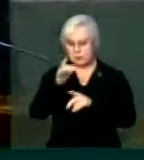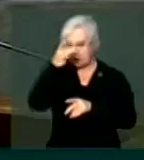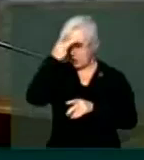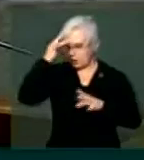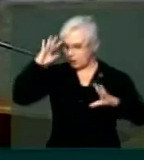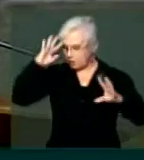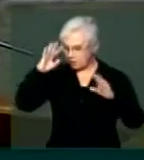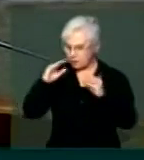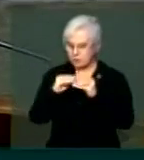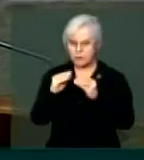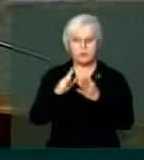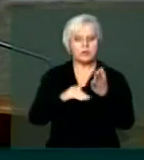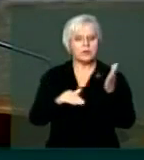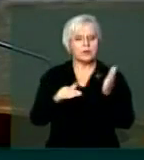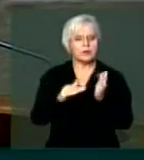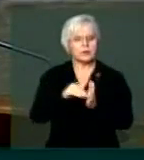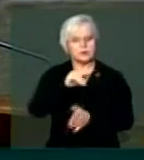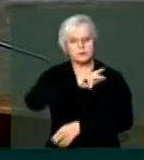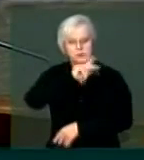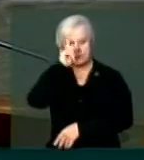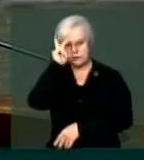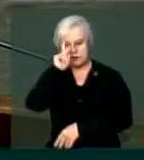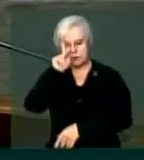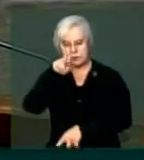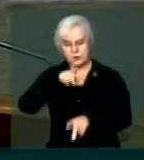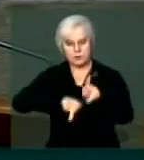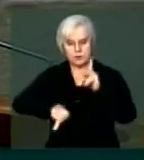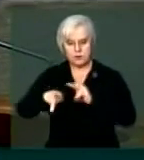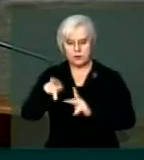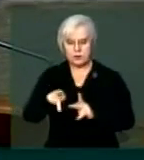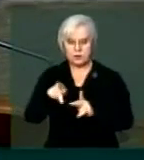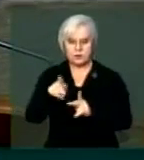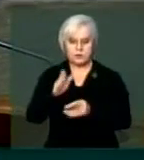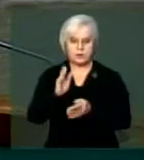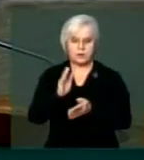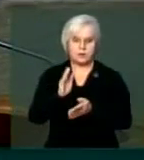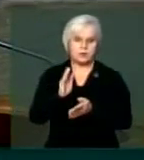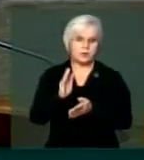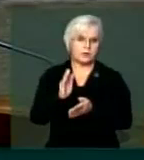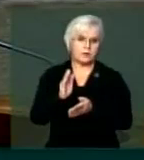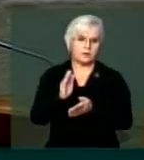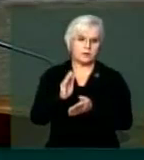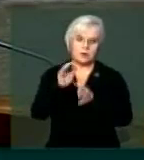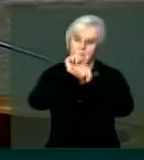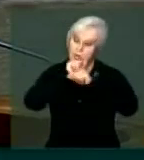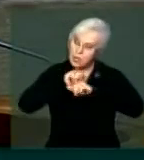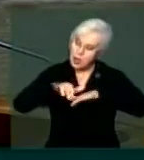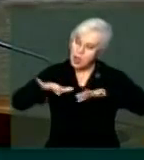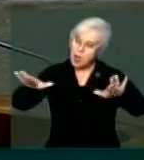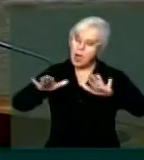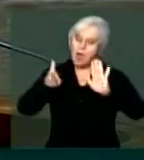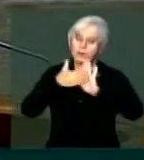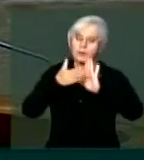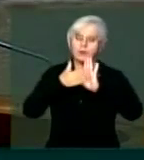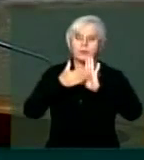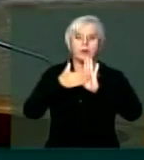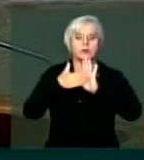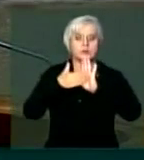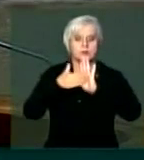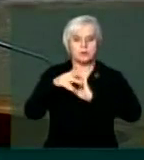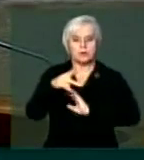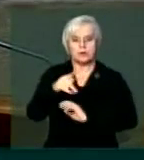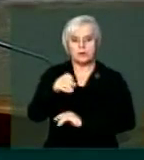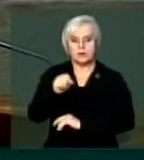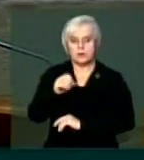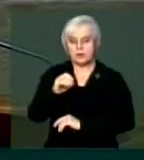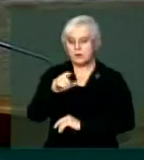consciente de todos aqueles que irradiaram as propostas do Partido Socialismo e Liberdade,